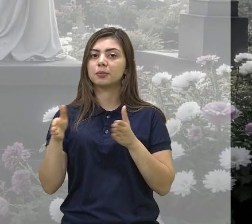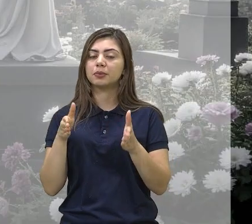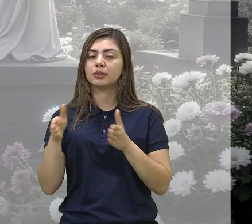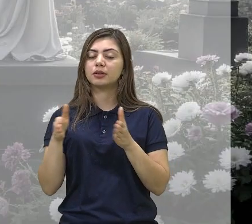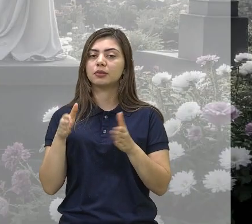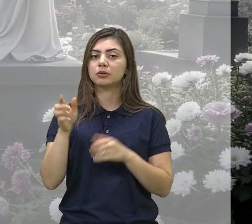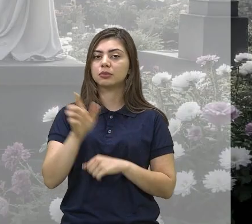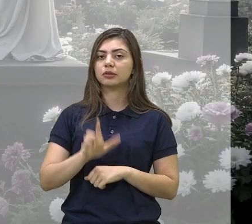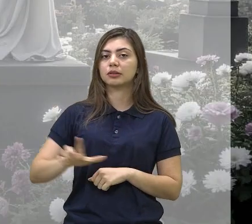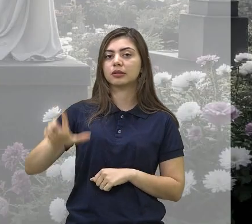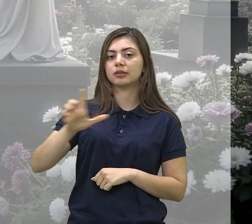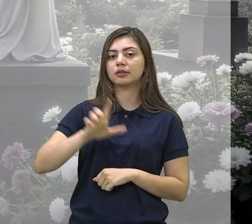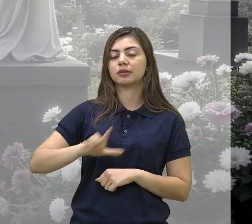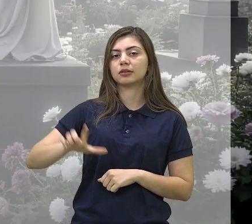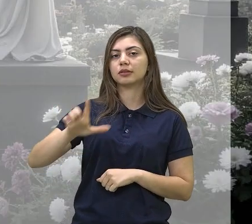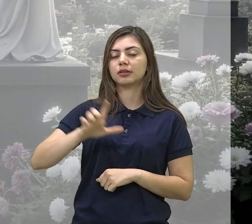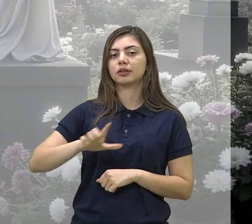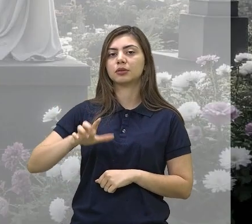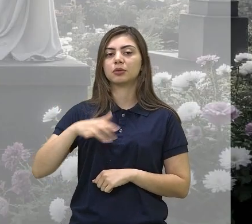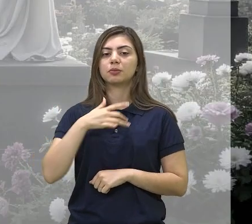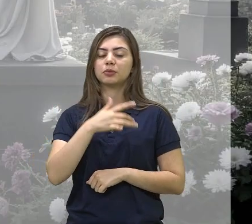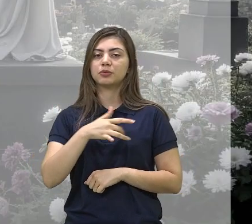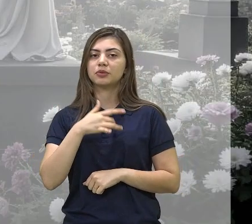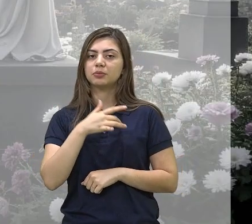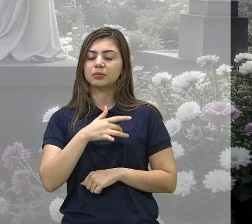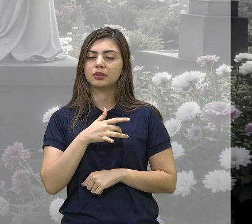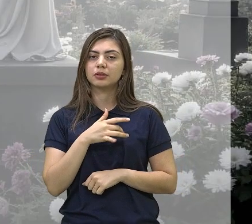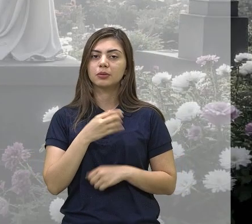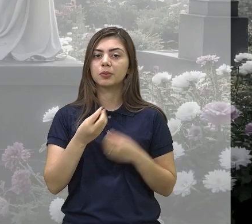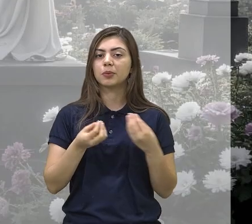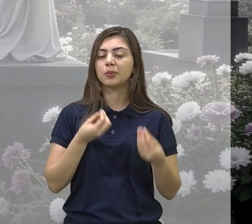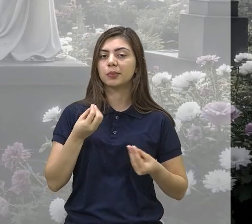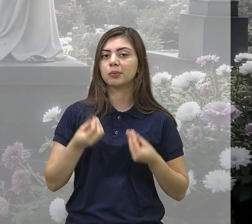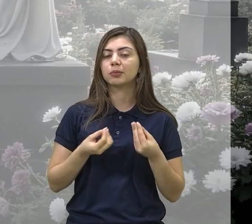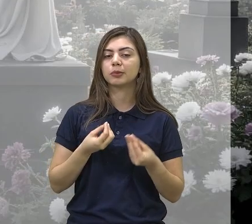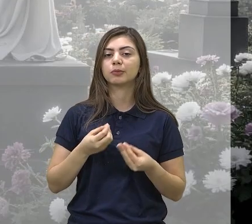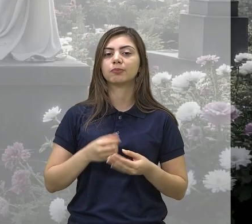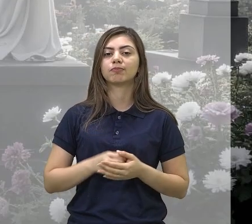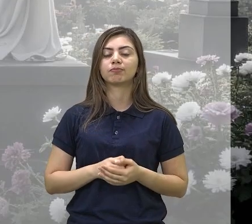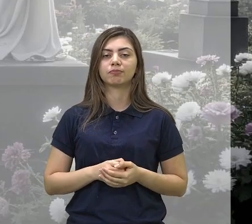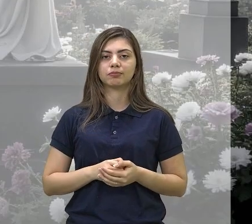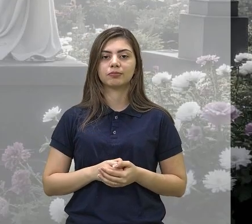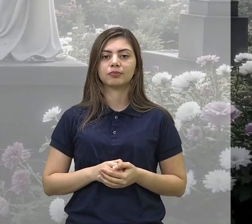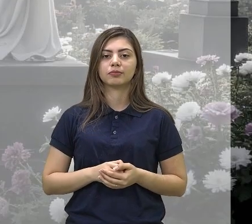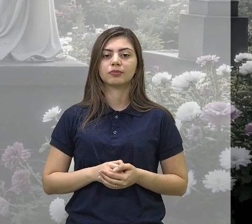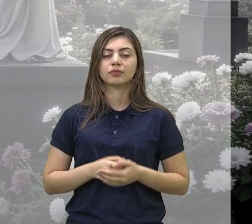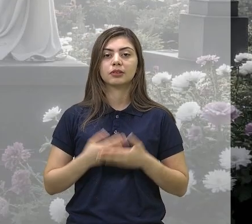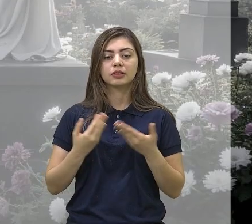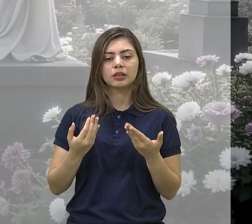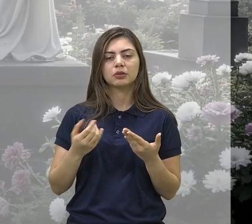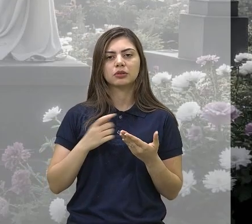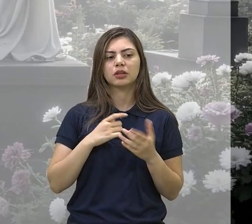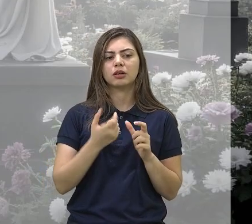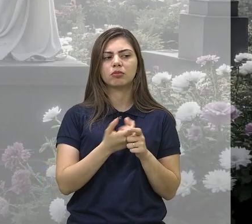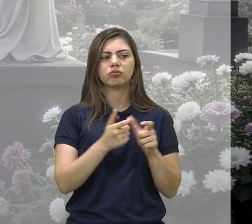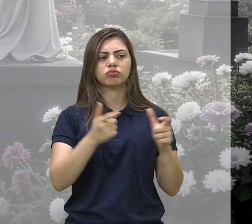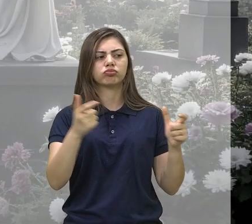literatura, do movimento romântico da segunda geração, há um índice grande de jovens,